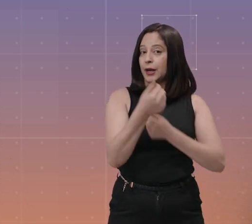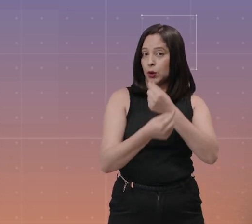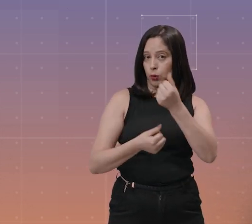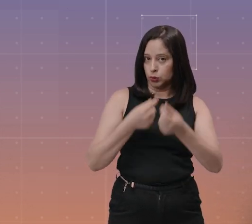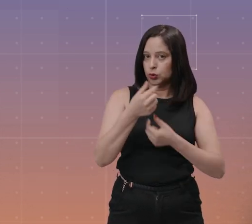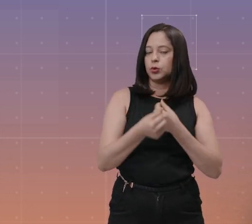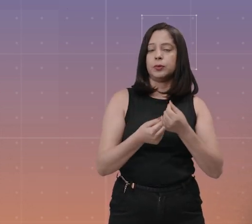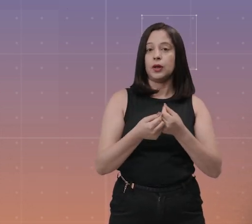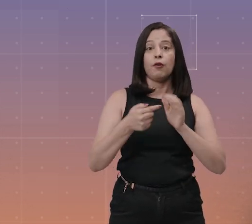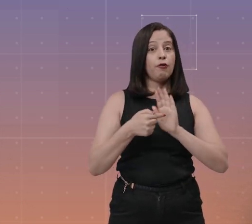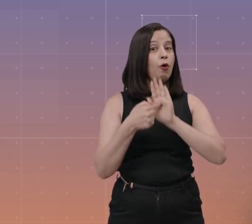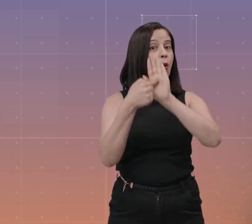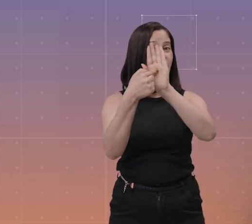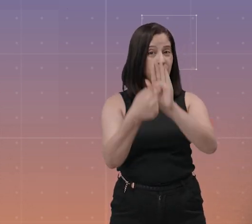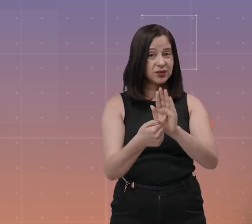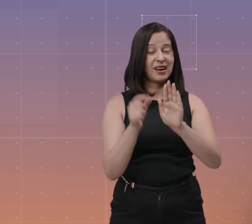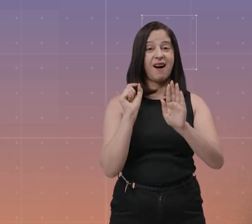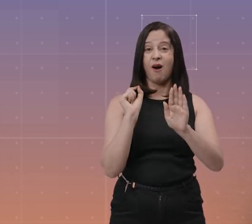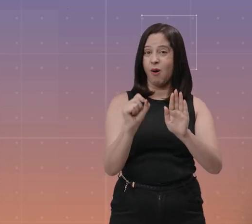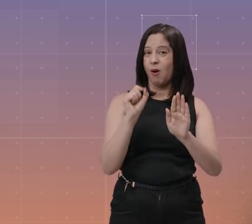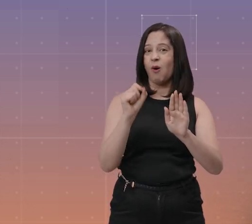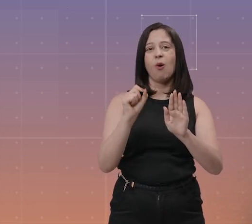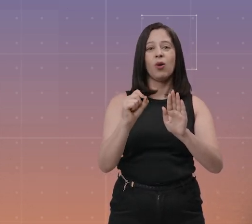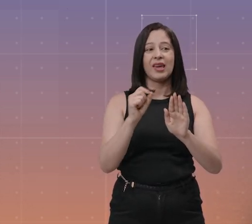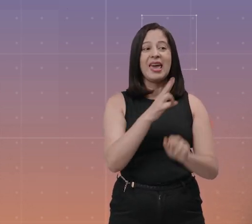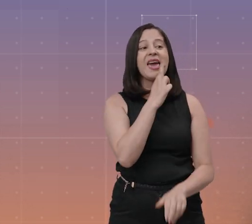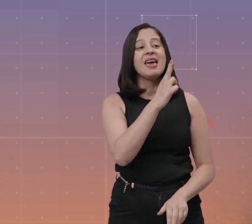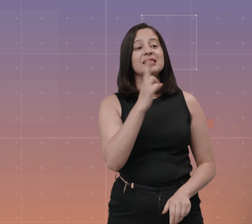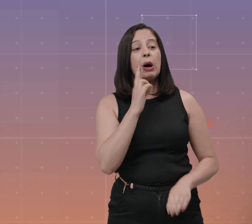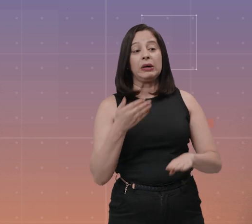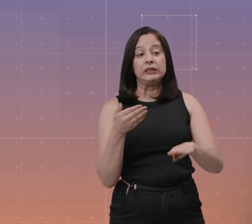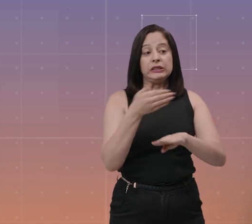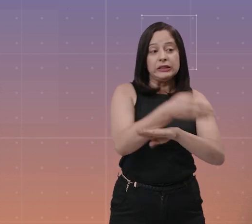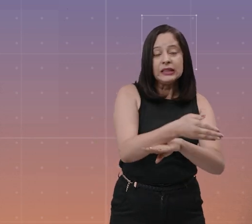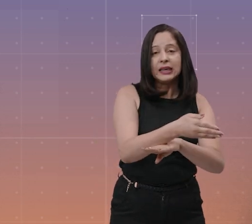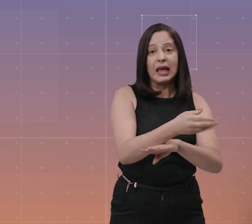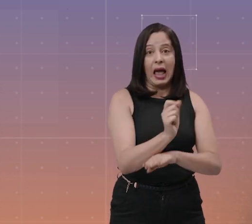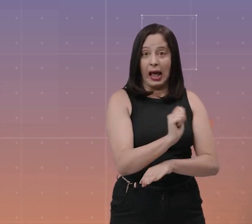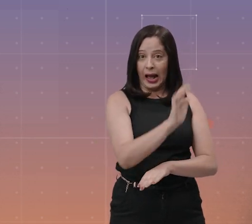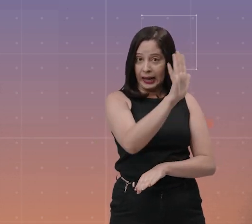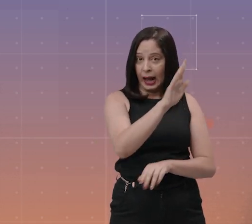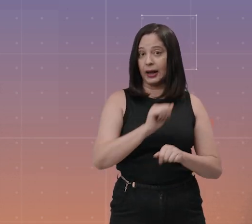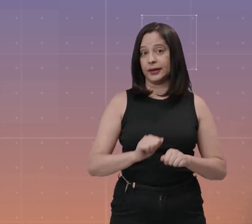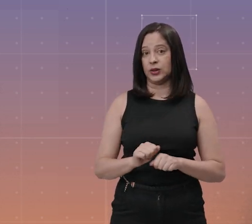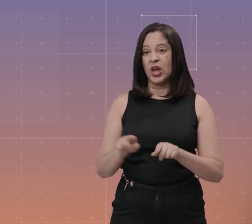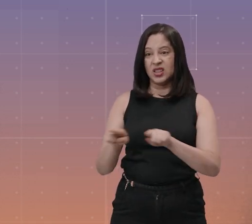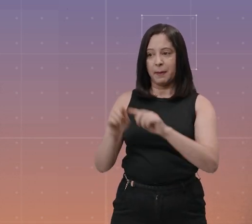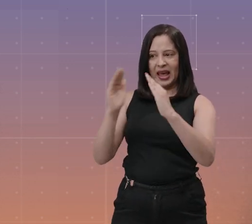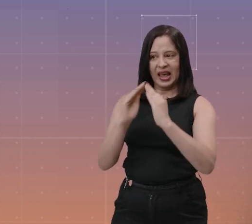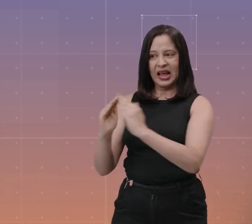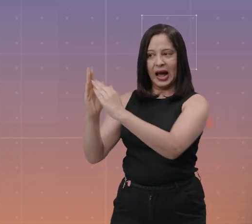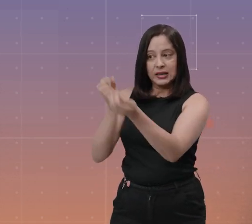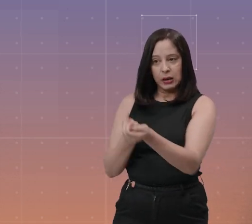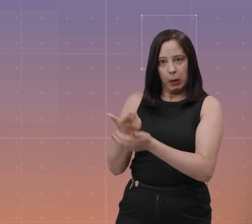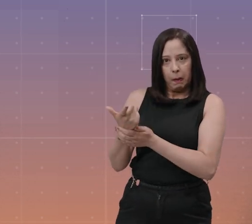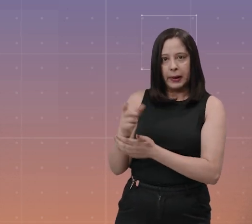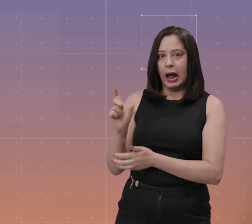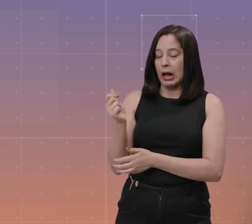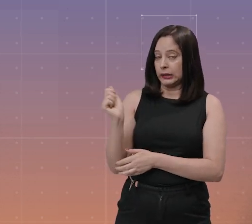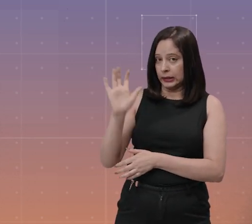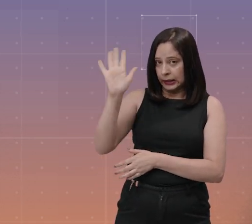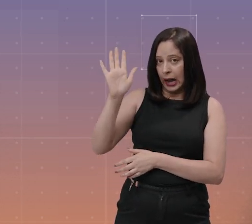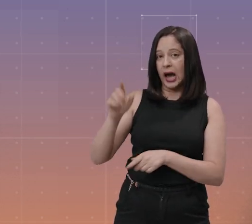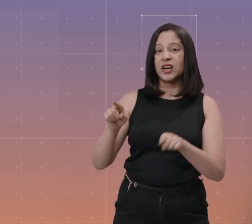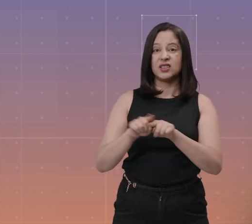da economia. Vamos mostrar o custo crescente de almoçar na rua, a valorização dos imóveis em São José e